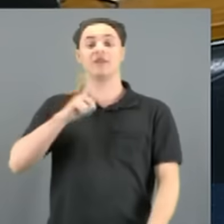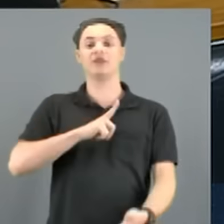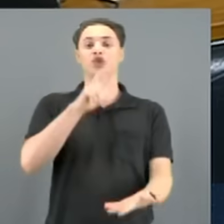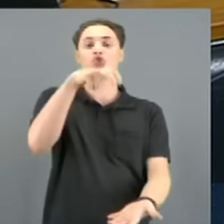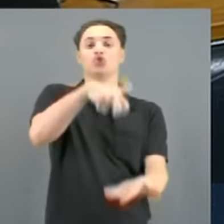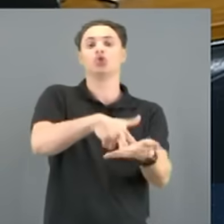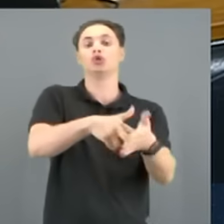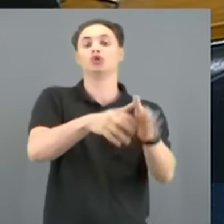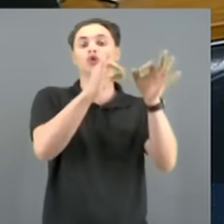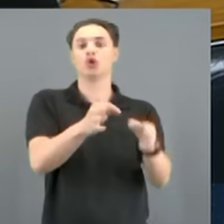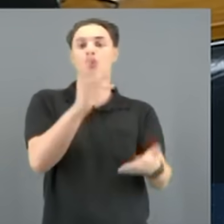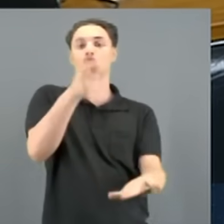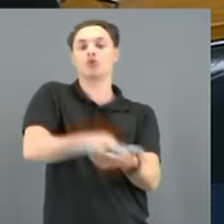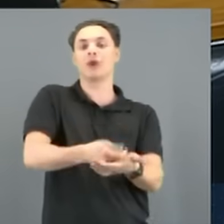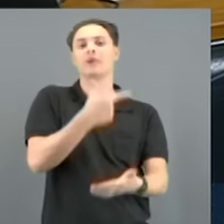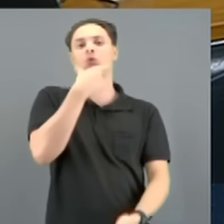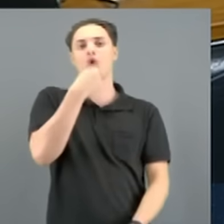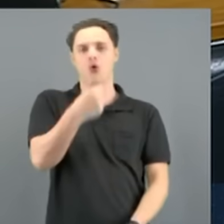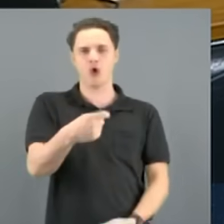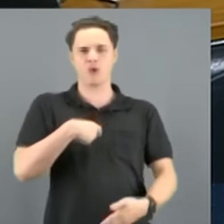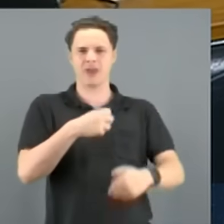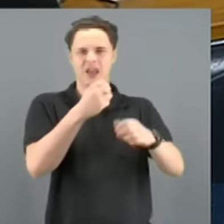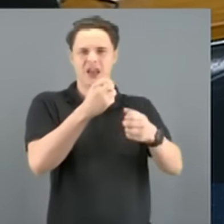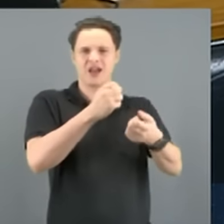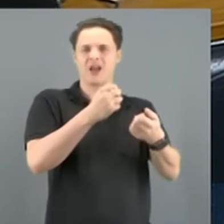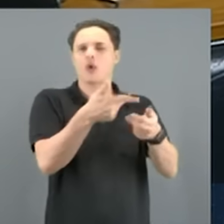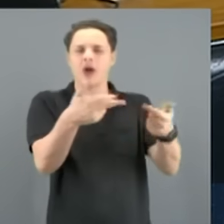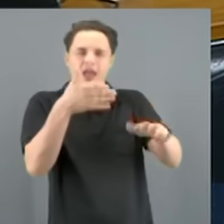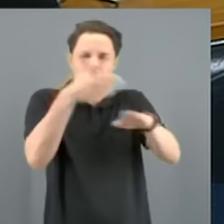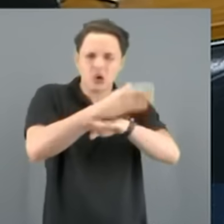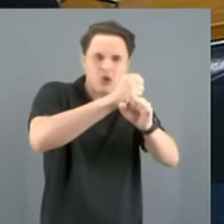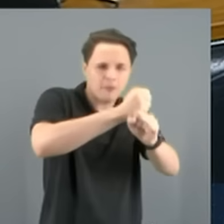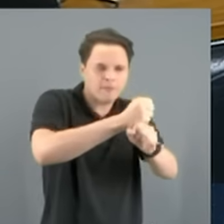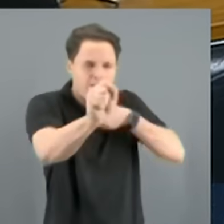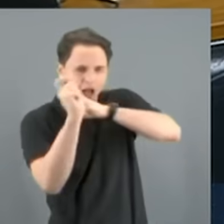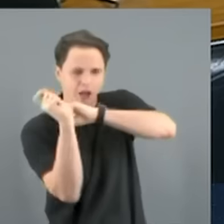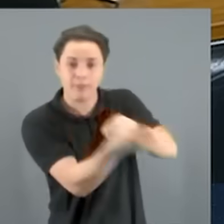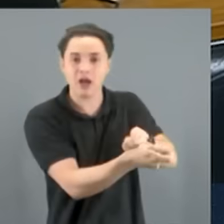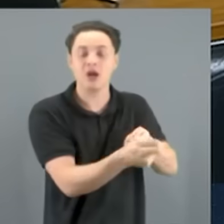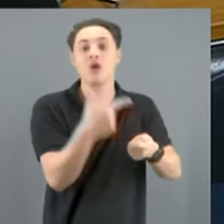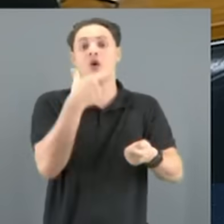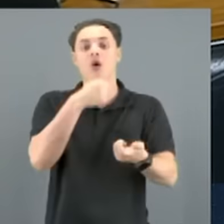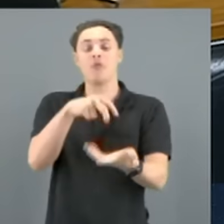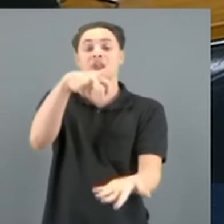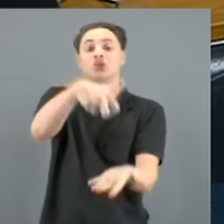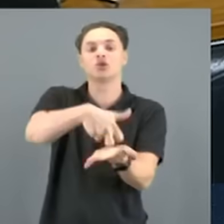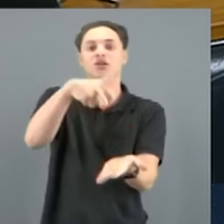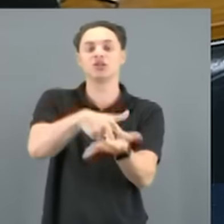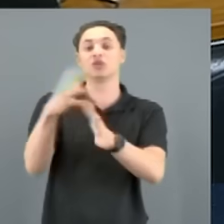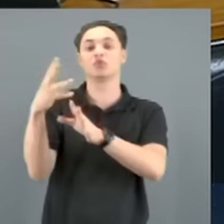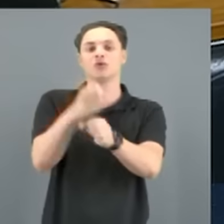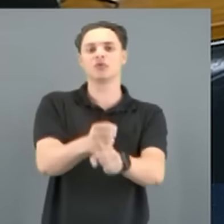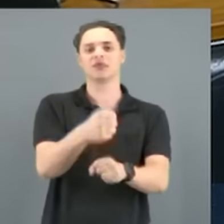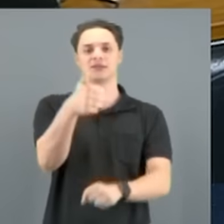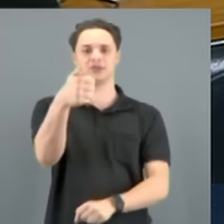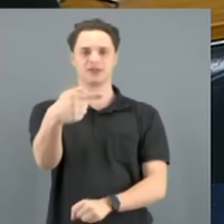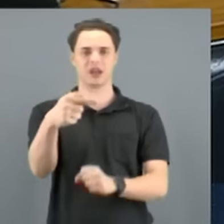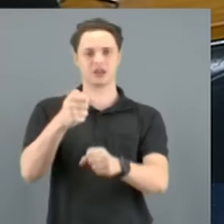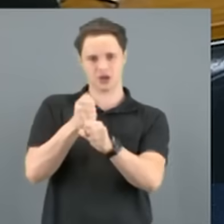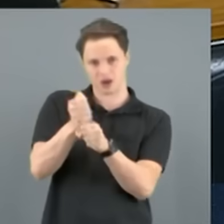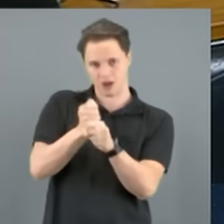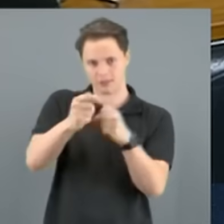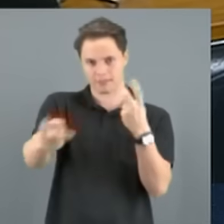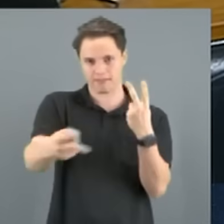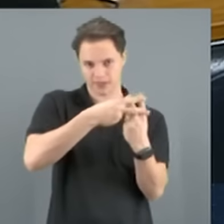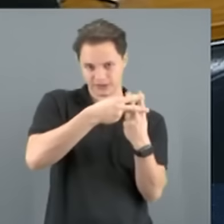cadeia por Abolição violenta do Estado democrático de direito cinco anos e seis meses de Detenção golpe de